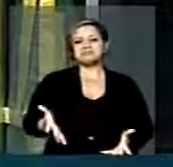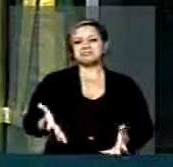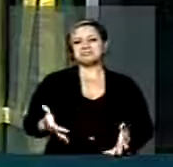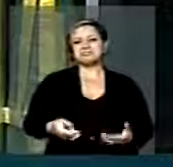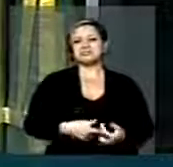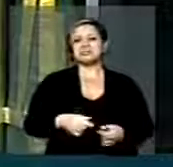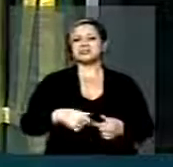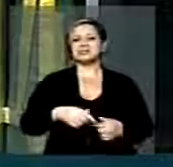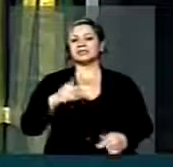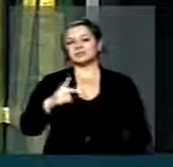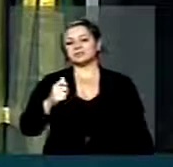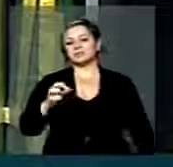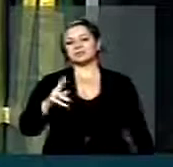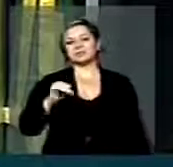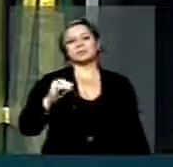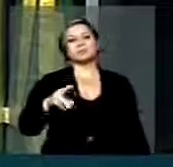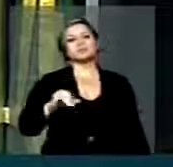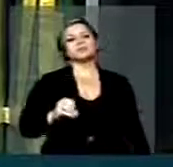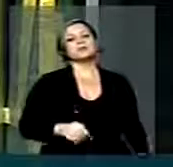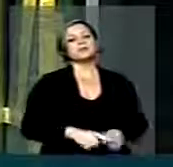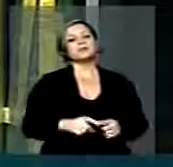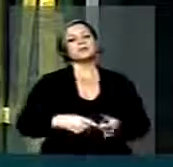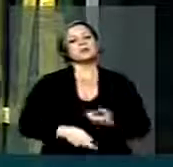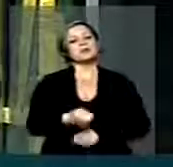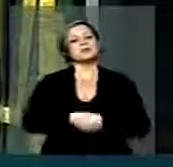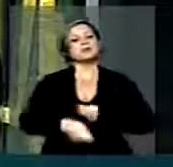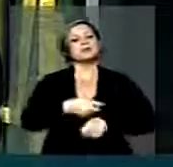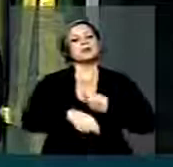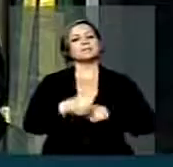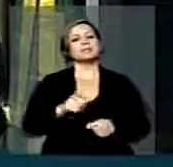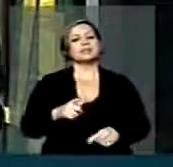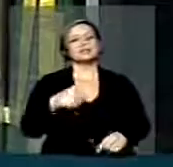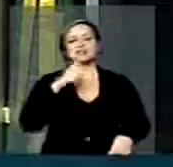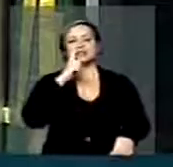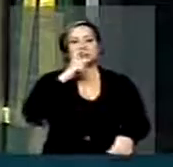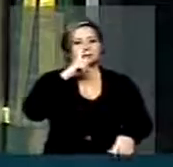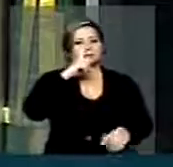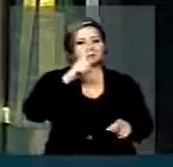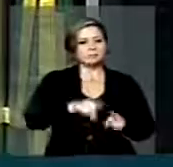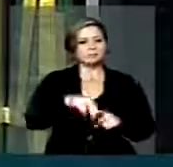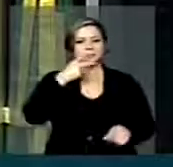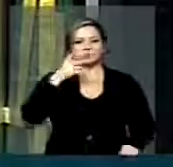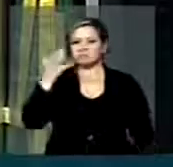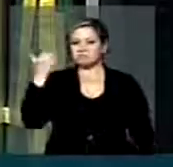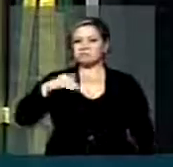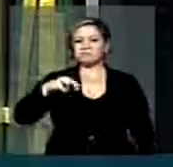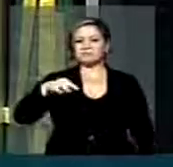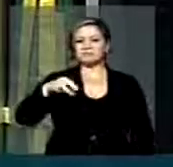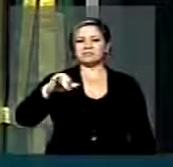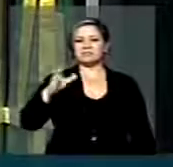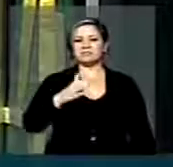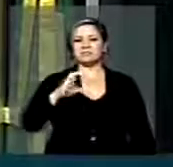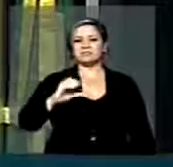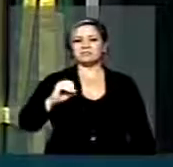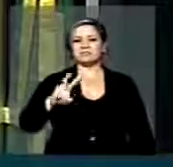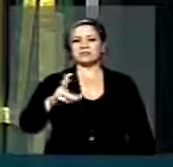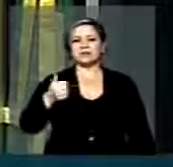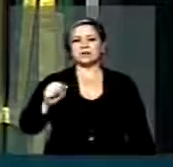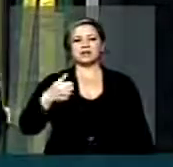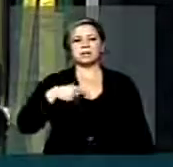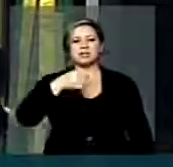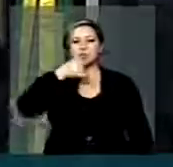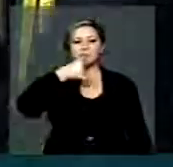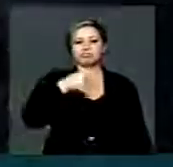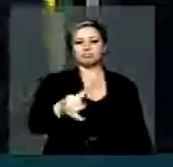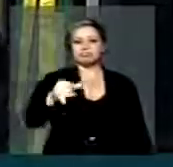O nosso patrimonialismo tem a seguinte característica: é um capitalismo sem risco. Já dizia o Mário Covas, é preciso um choque de